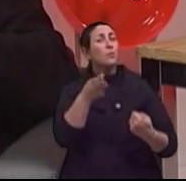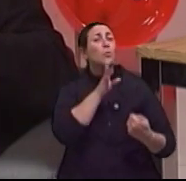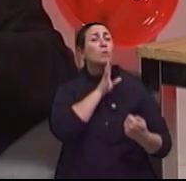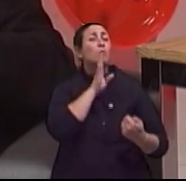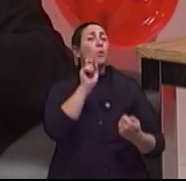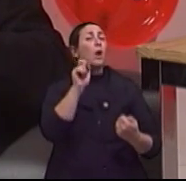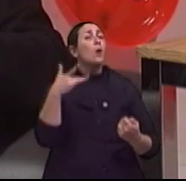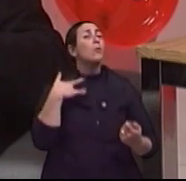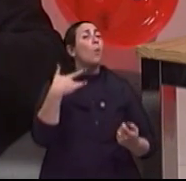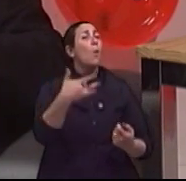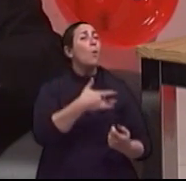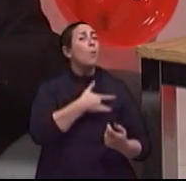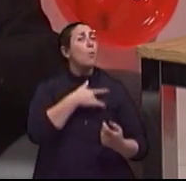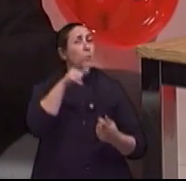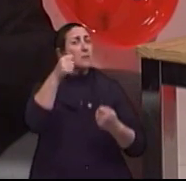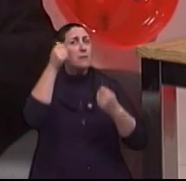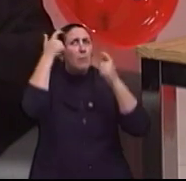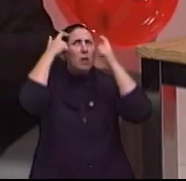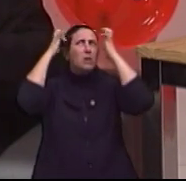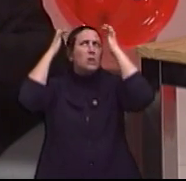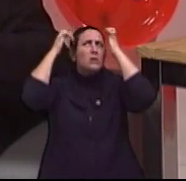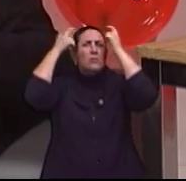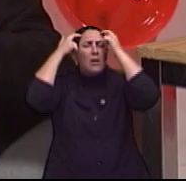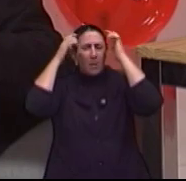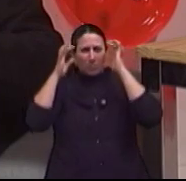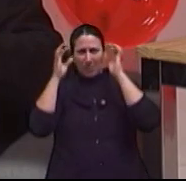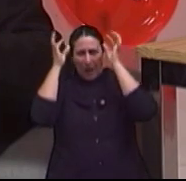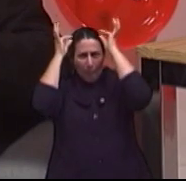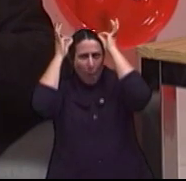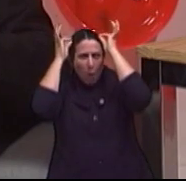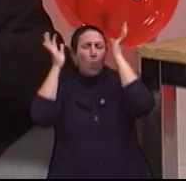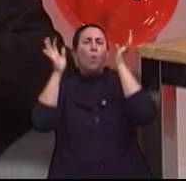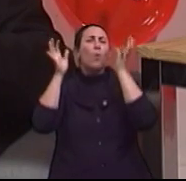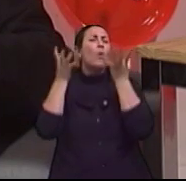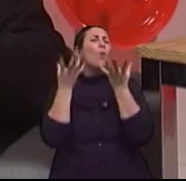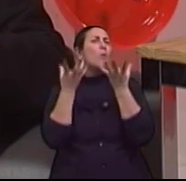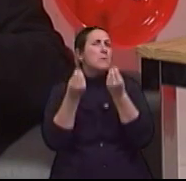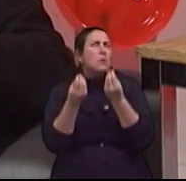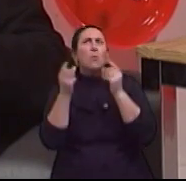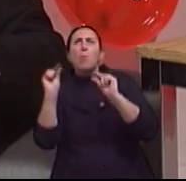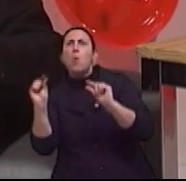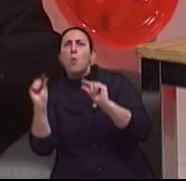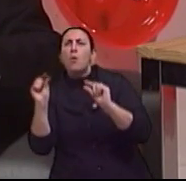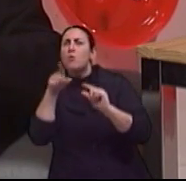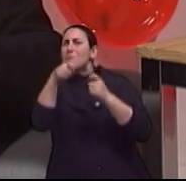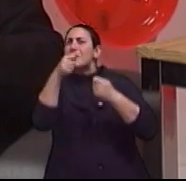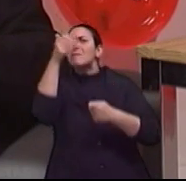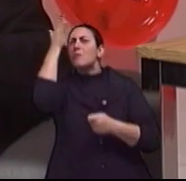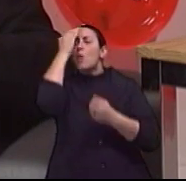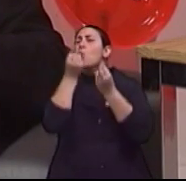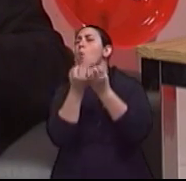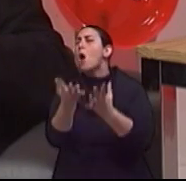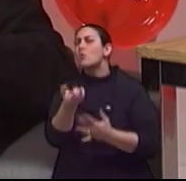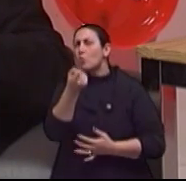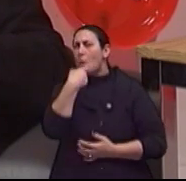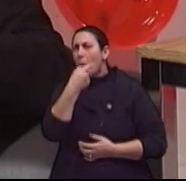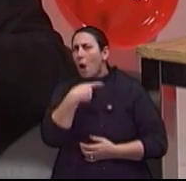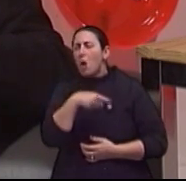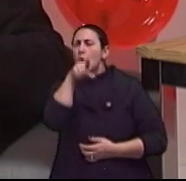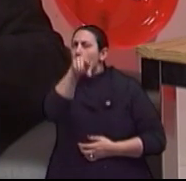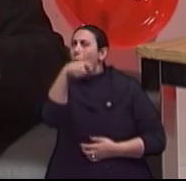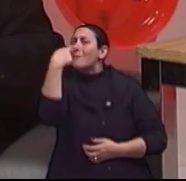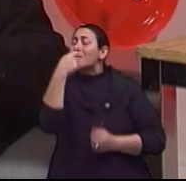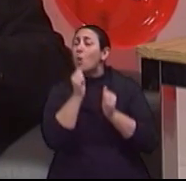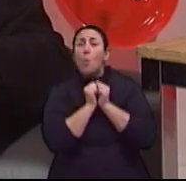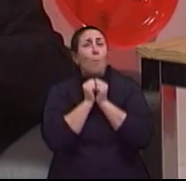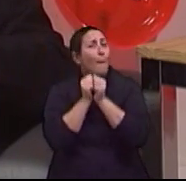da saúde do couro cabeludo tem que ver qual é a dose ideal que tem que se usar tem que ser feito o